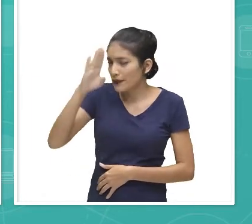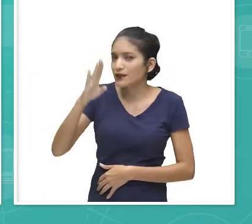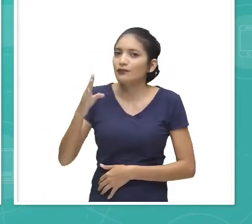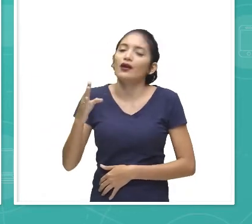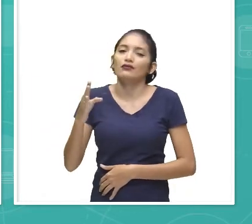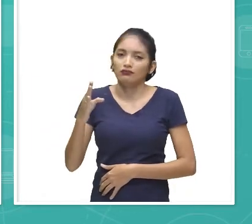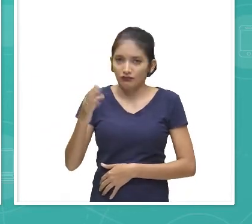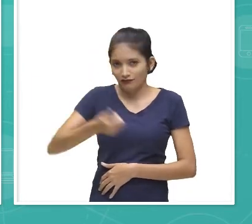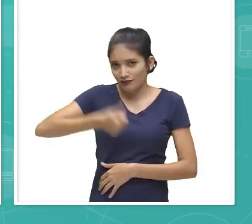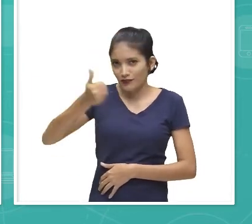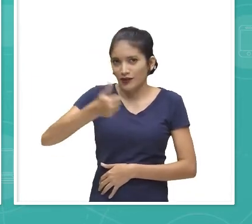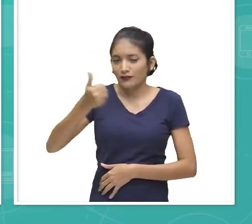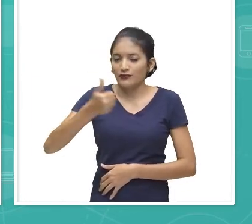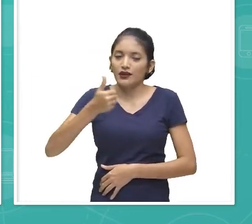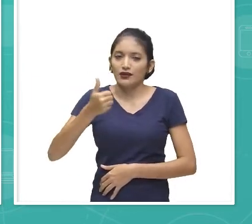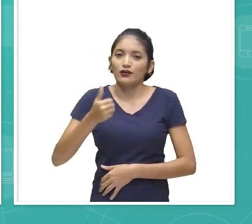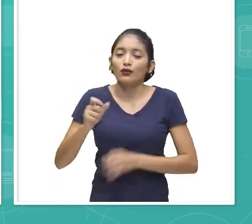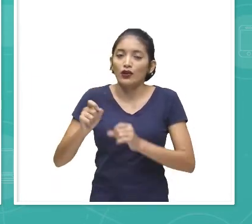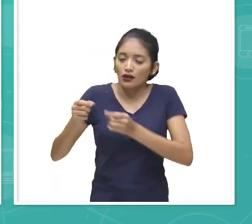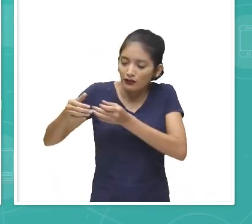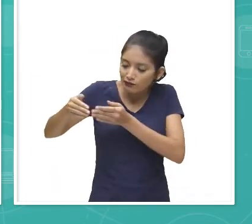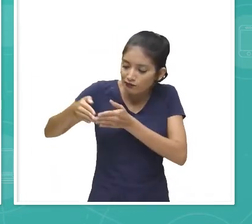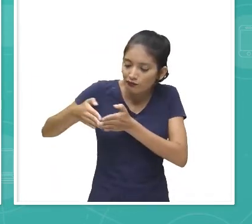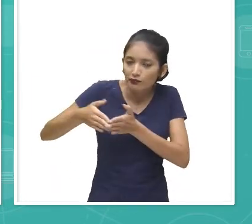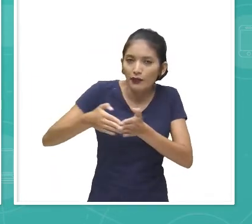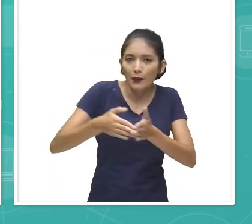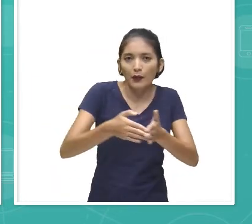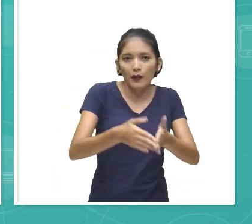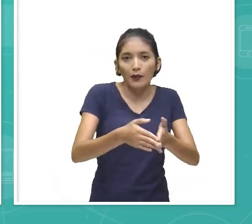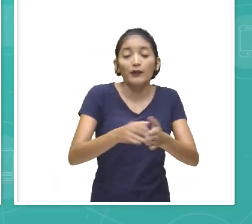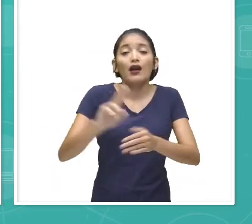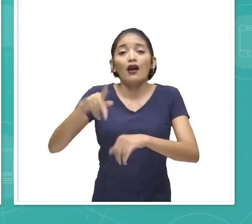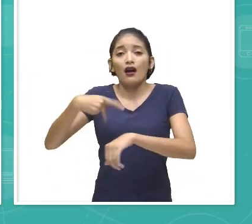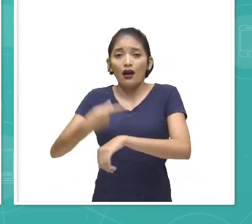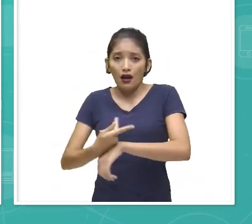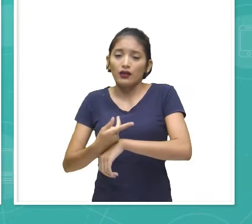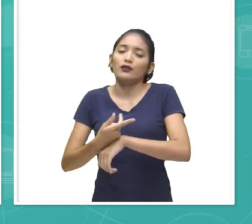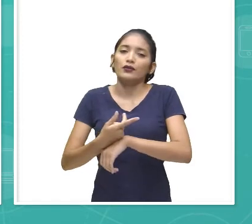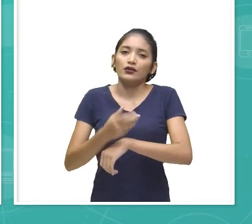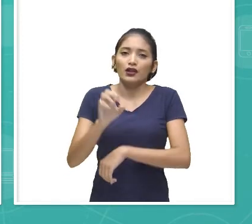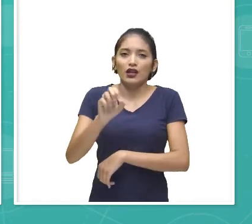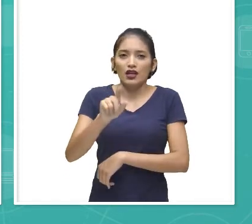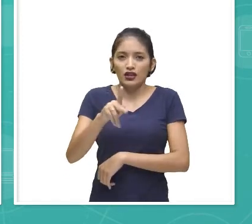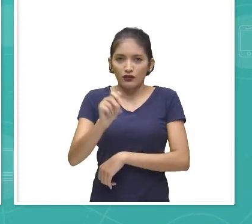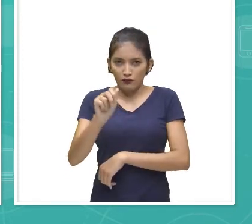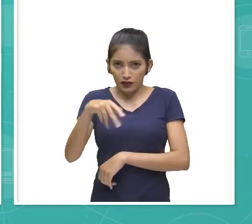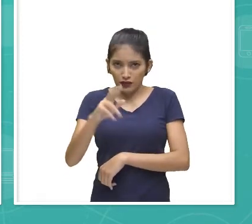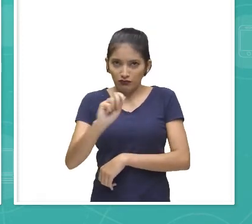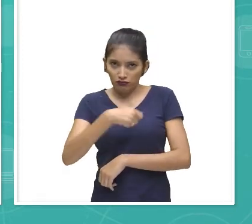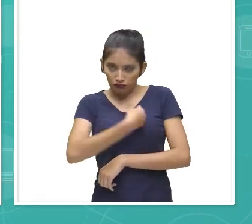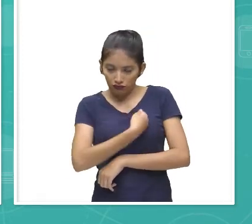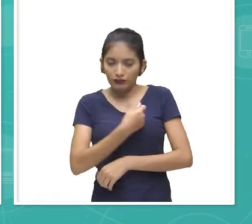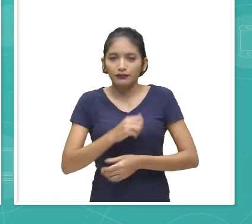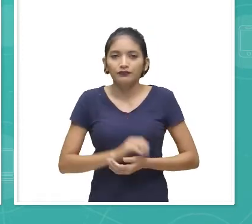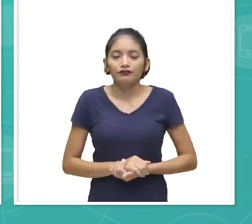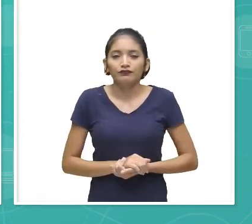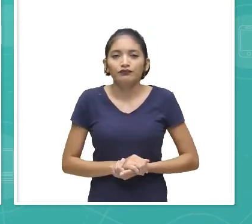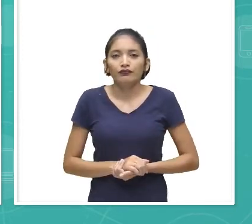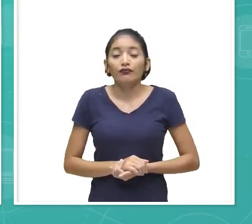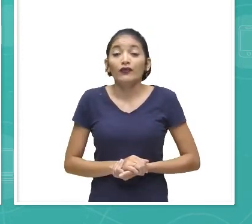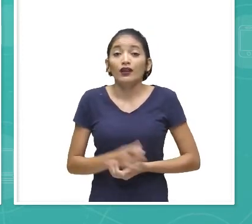grandes navegações. Foi o pioneiro nas grandes navegações, seguido aí da Espanha. E ele viu no comércio, né,